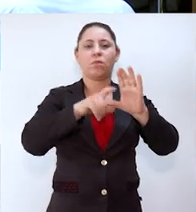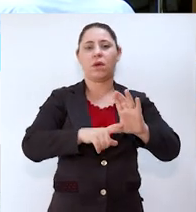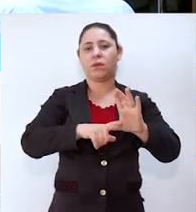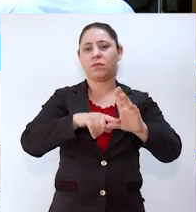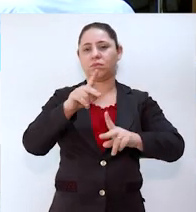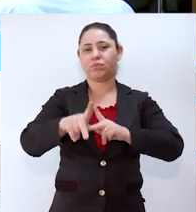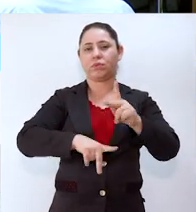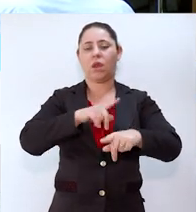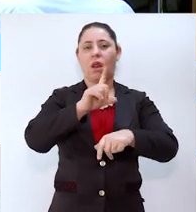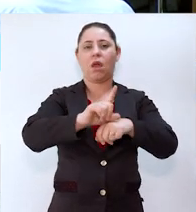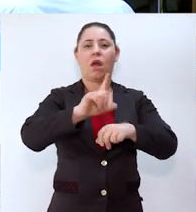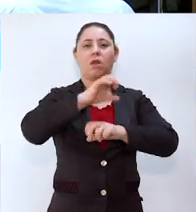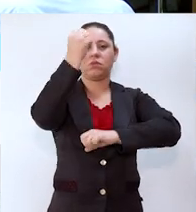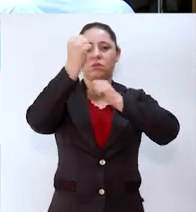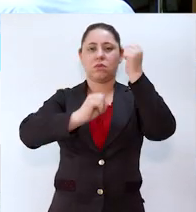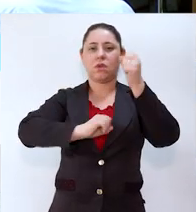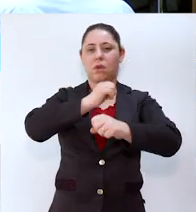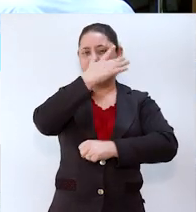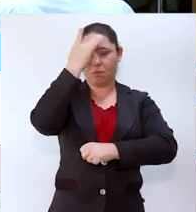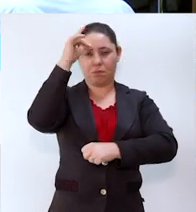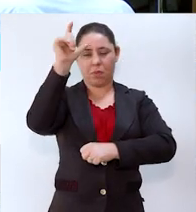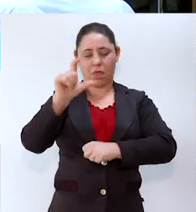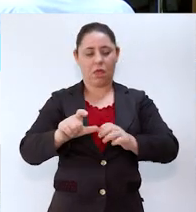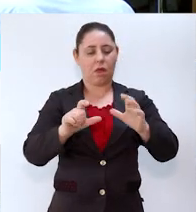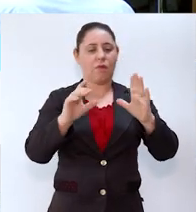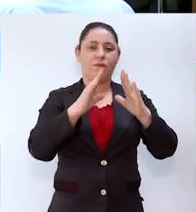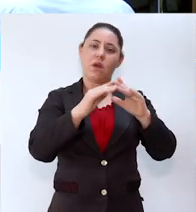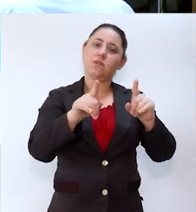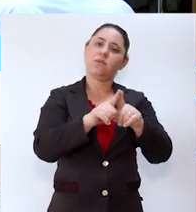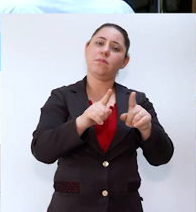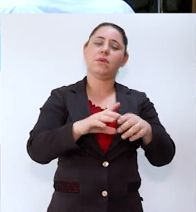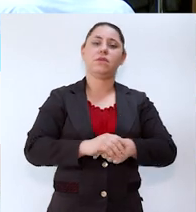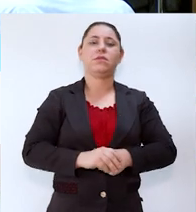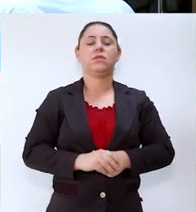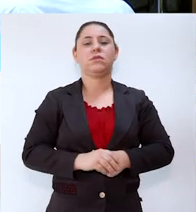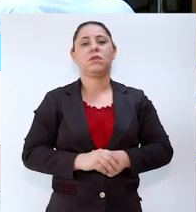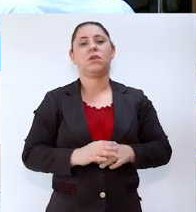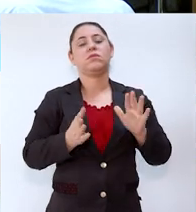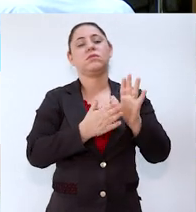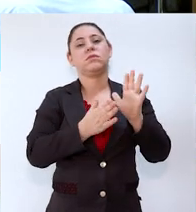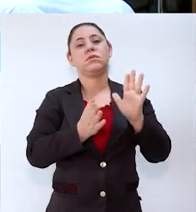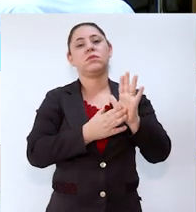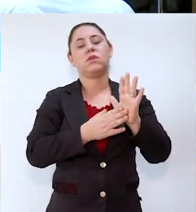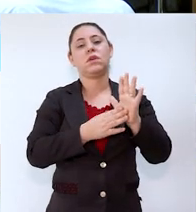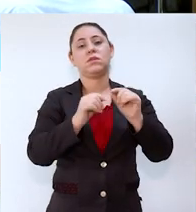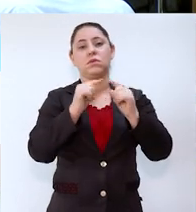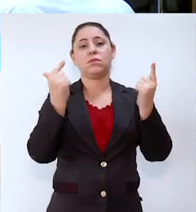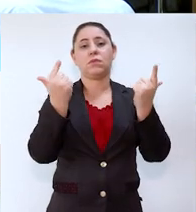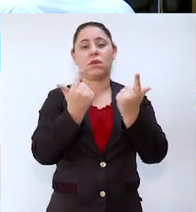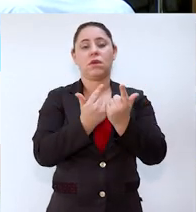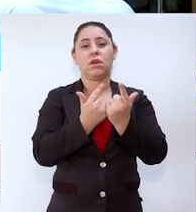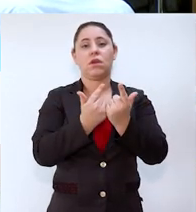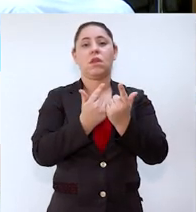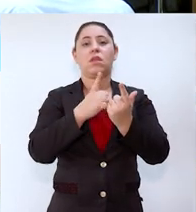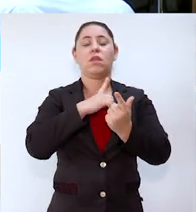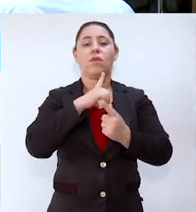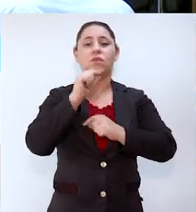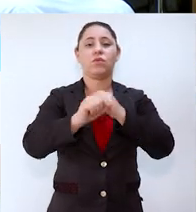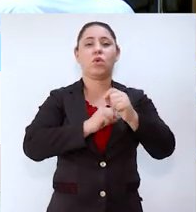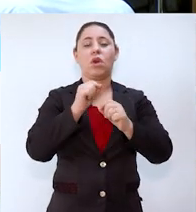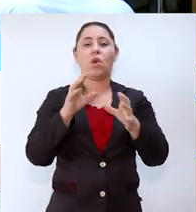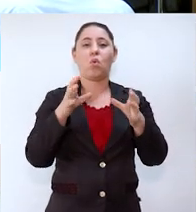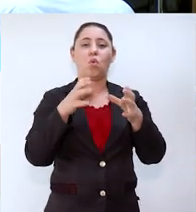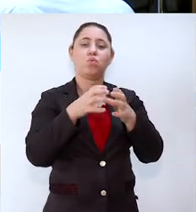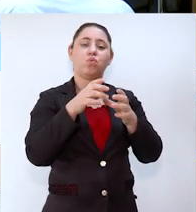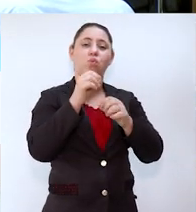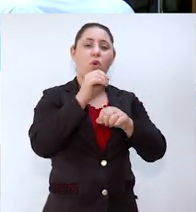consumidores, sejam eles comerciais, industriais e residenciais. A demanda partiu da Assembleia Legislativa e foi acolhida pelo governo do Estado